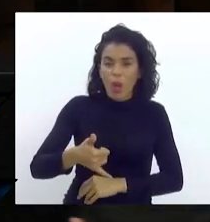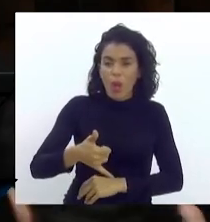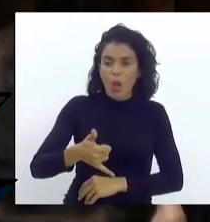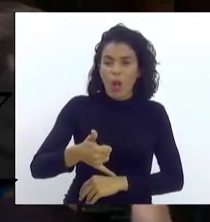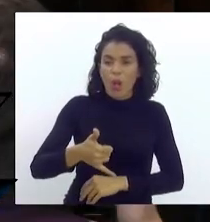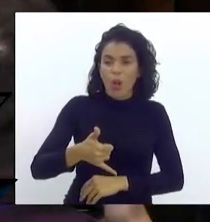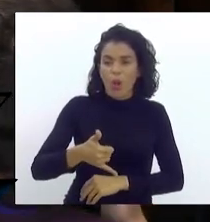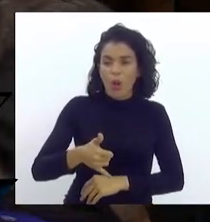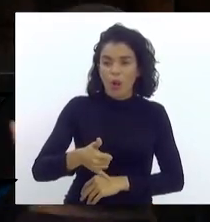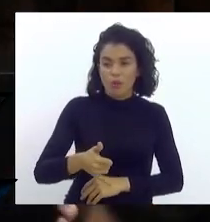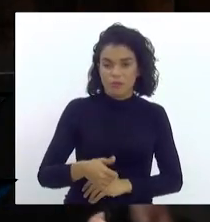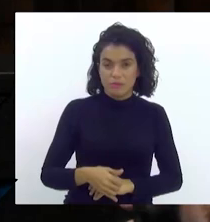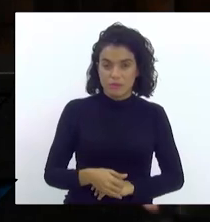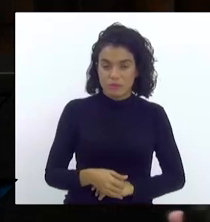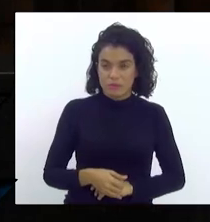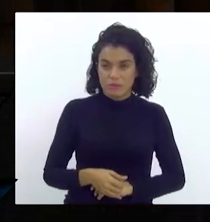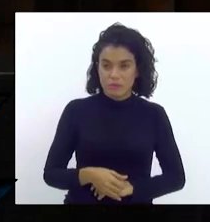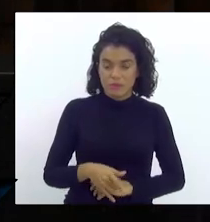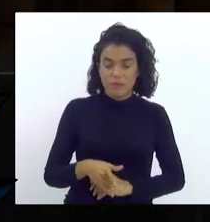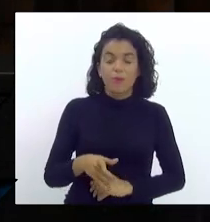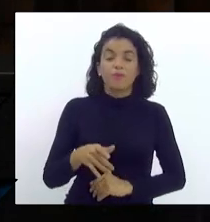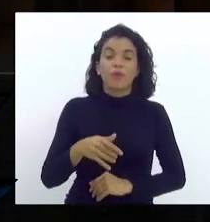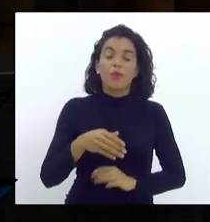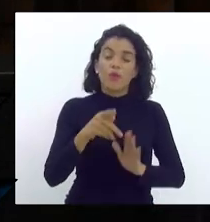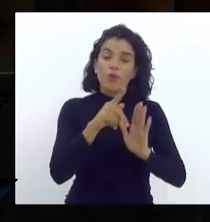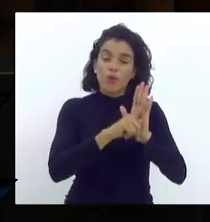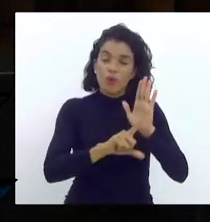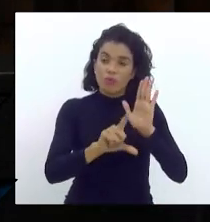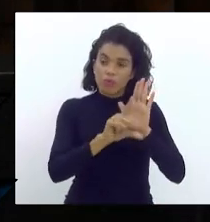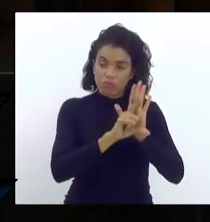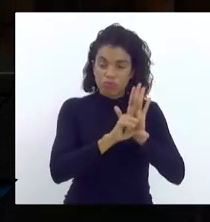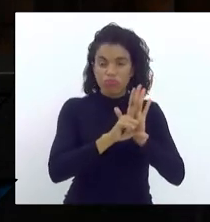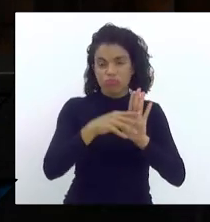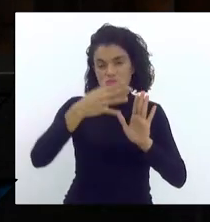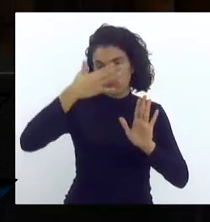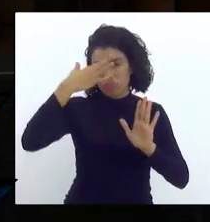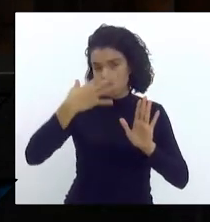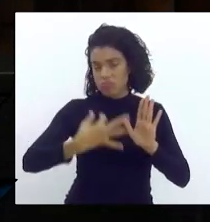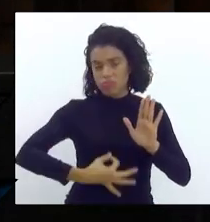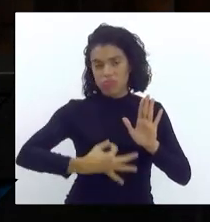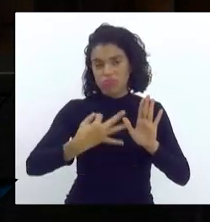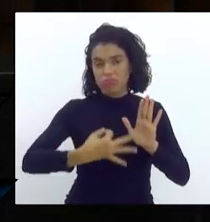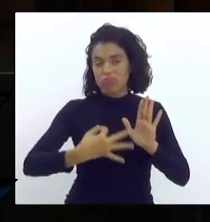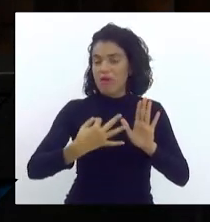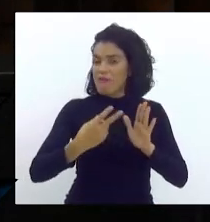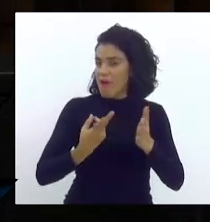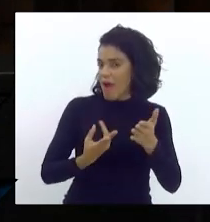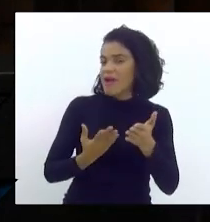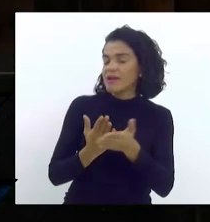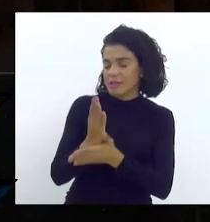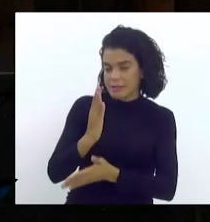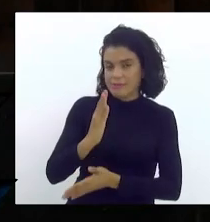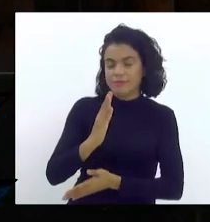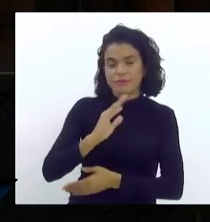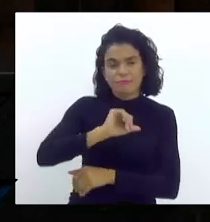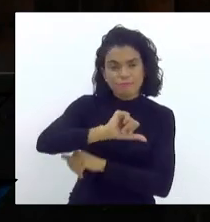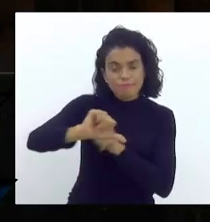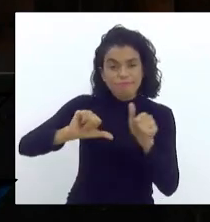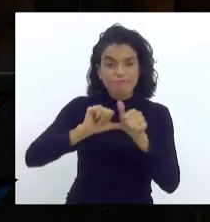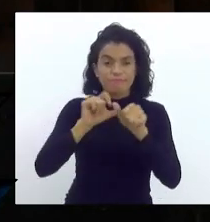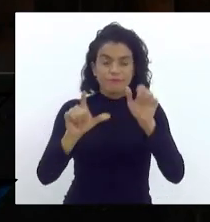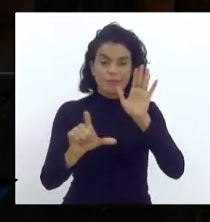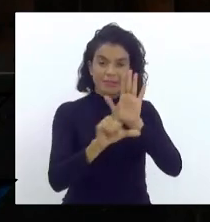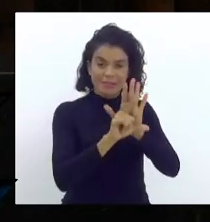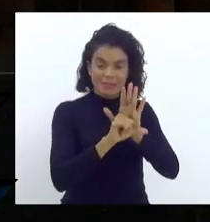Segura aí, por favor. Um projeto que certamente vai ser aprovado, vai se tornar lei. Eu peço aos